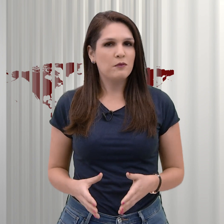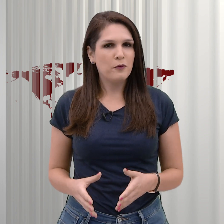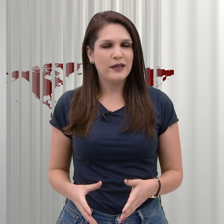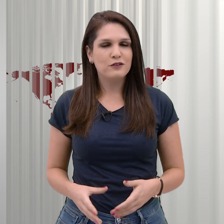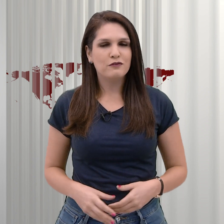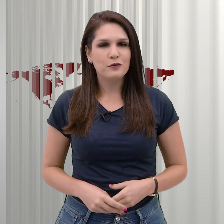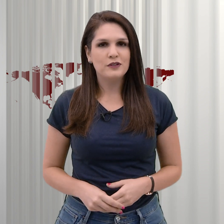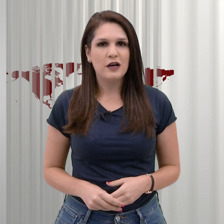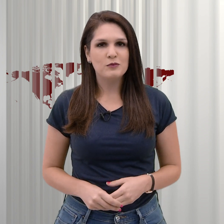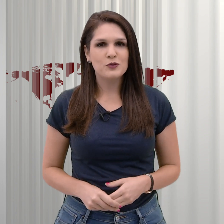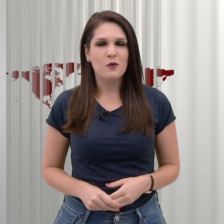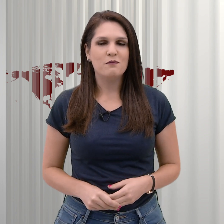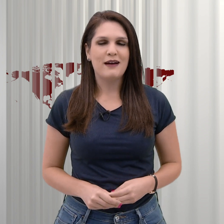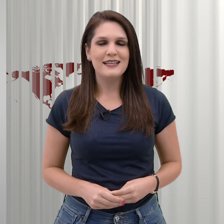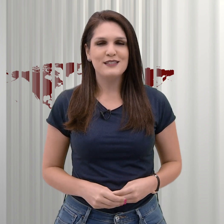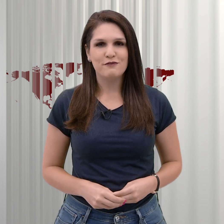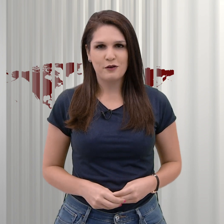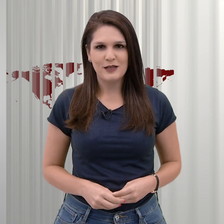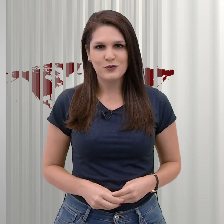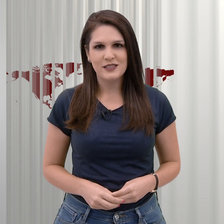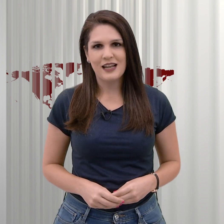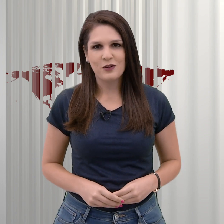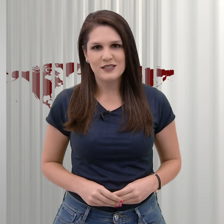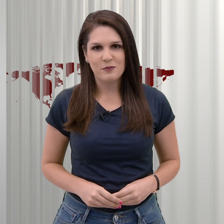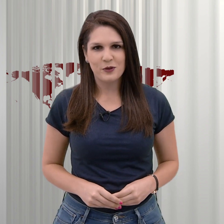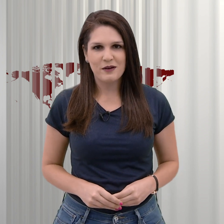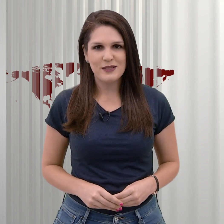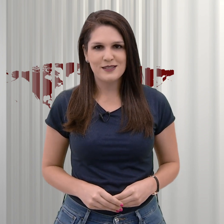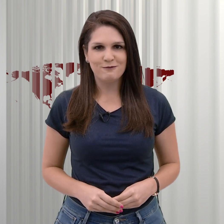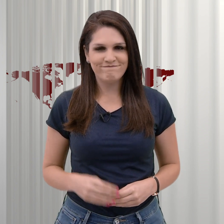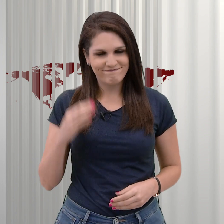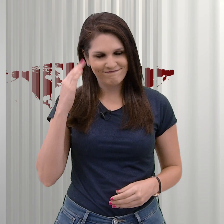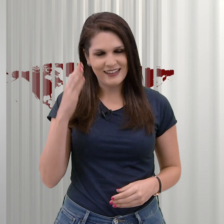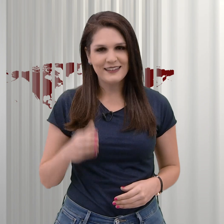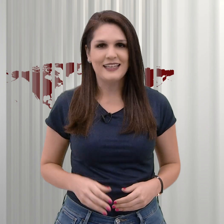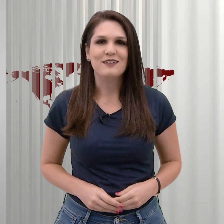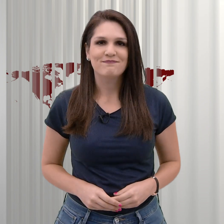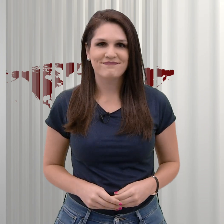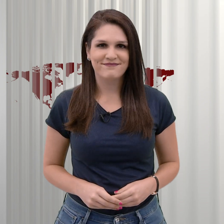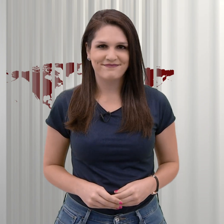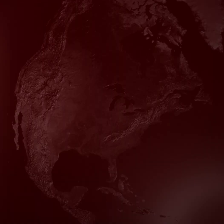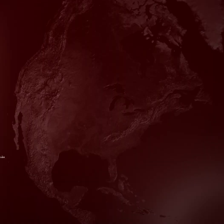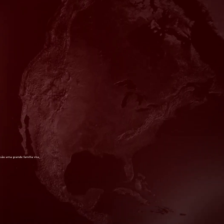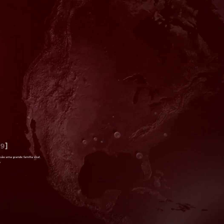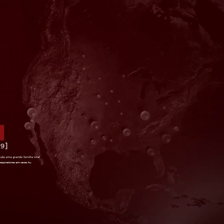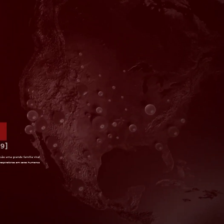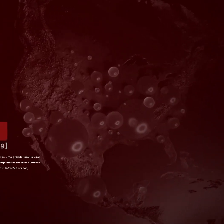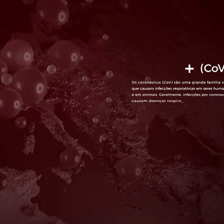qualquer momento voltamos com mais informações na nossa programação. Até lá!